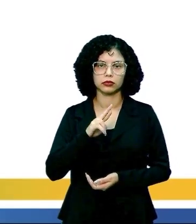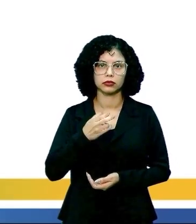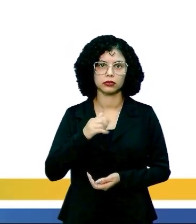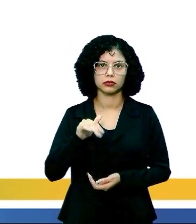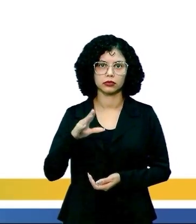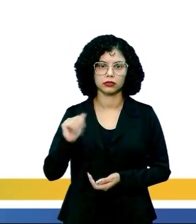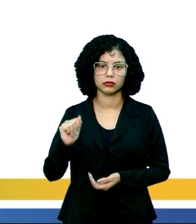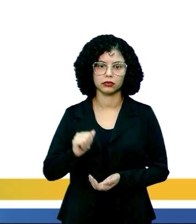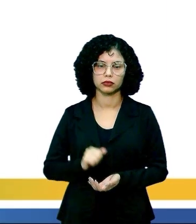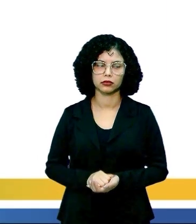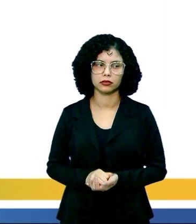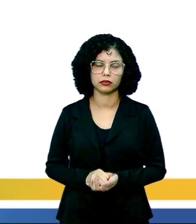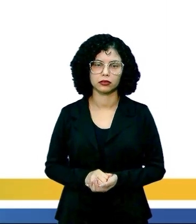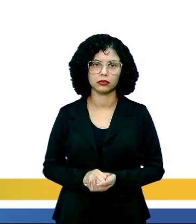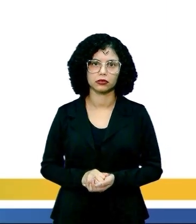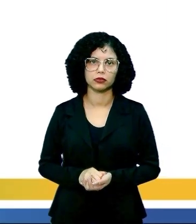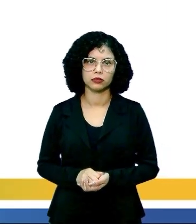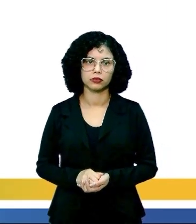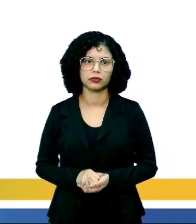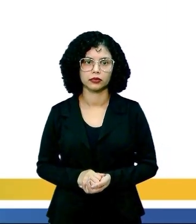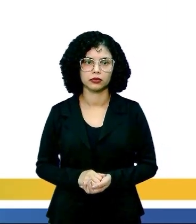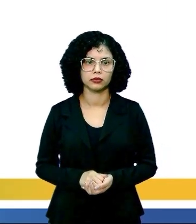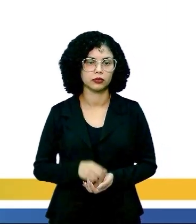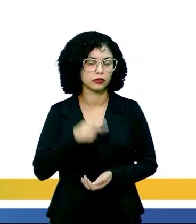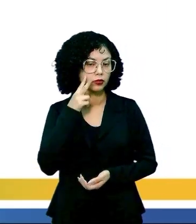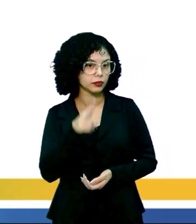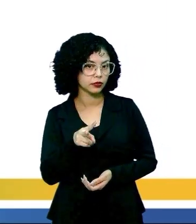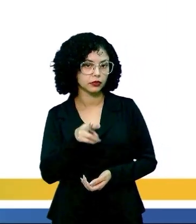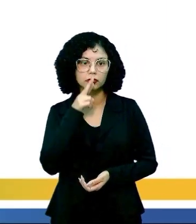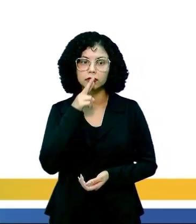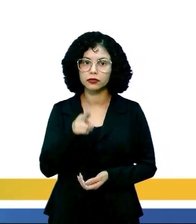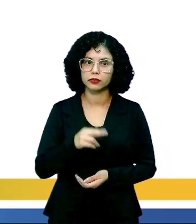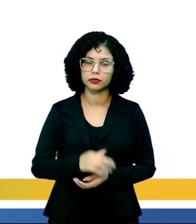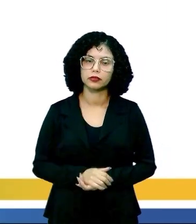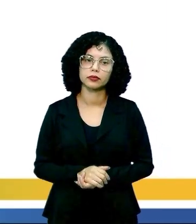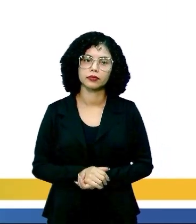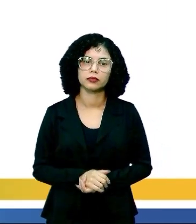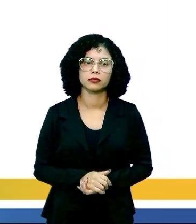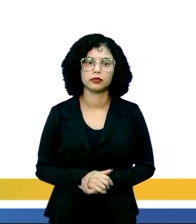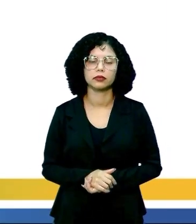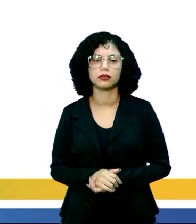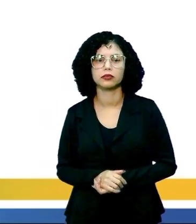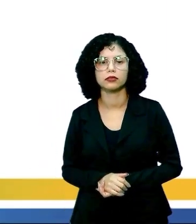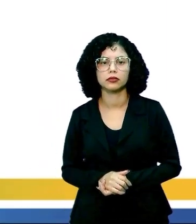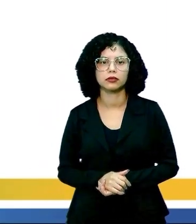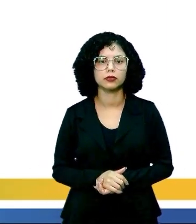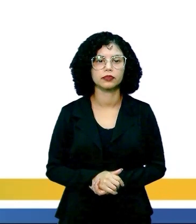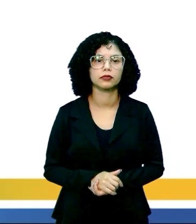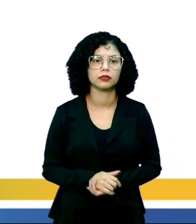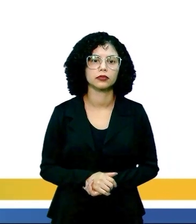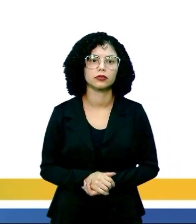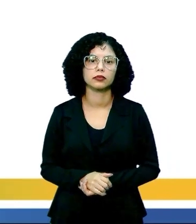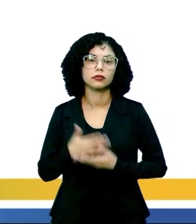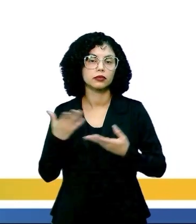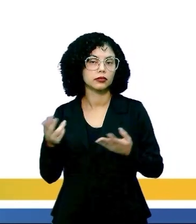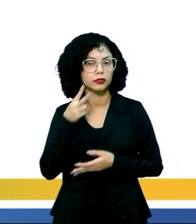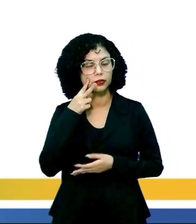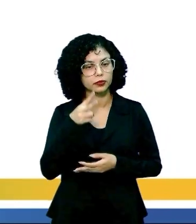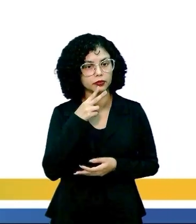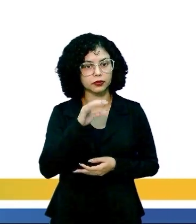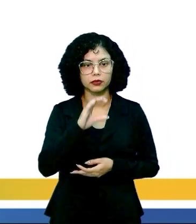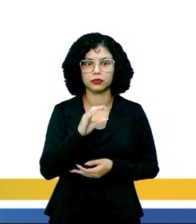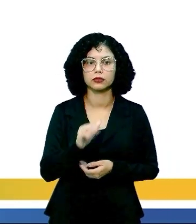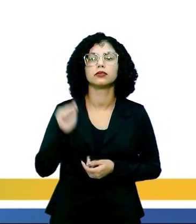e coparticipação. Vamos visualizar a alternativa correta, tá bem fácil, e expressa na